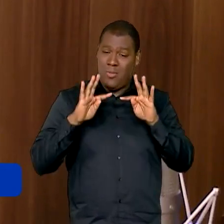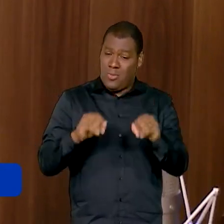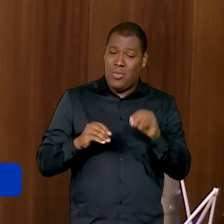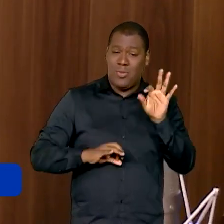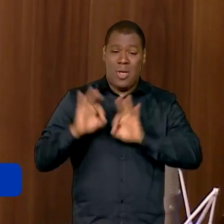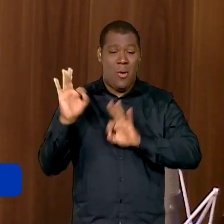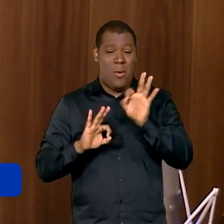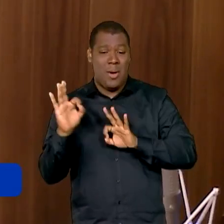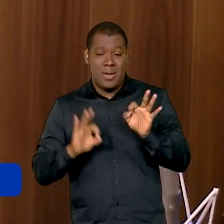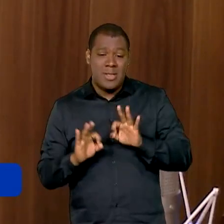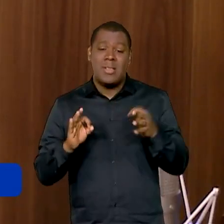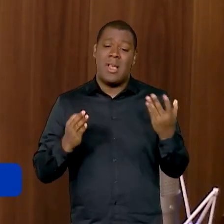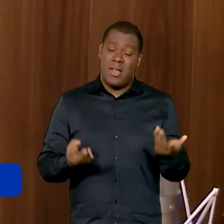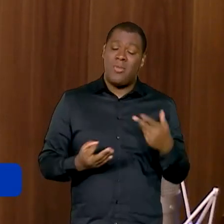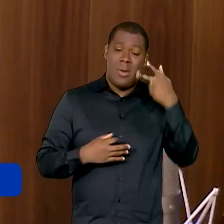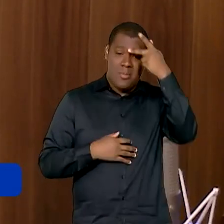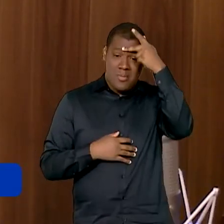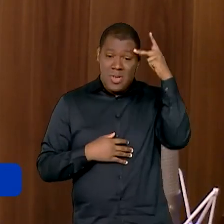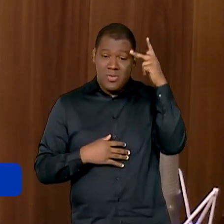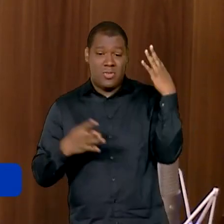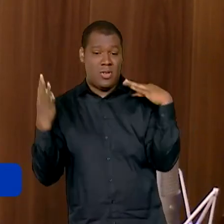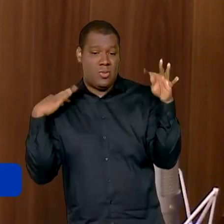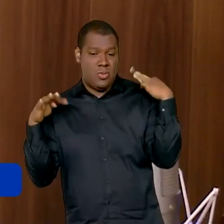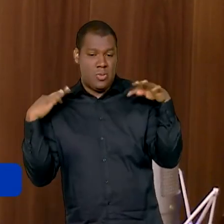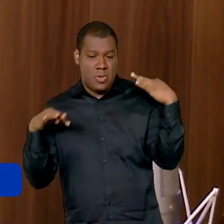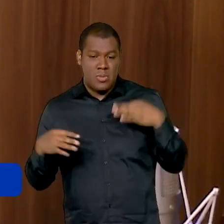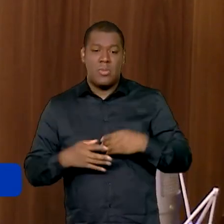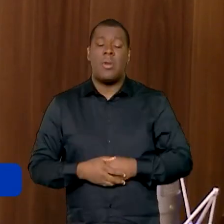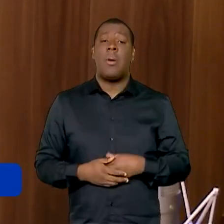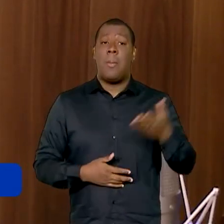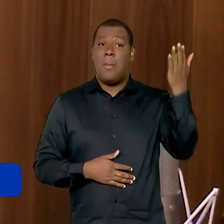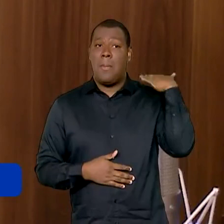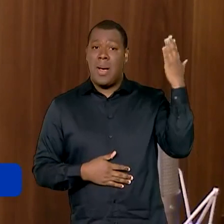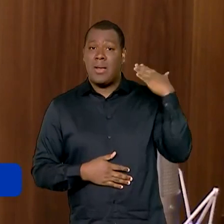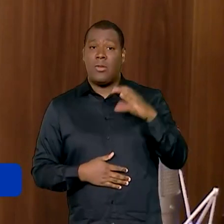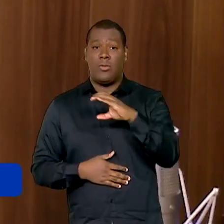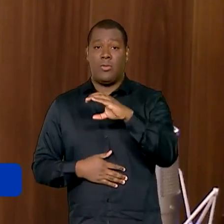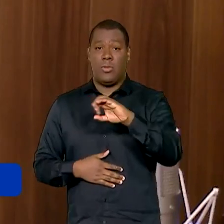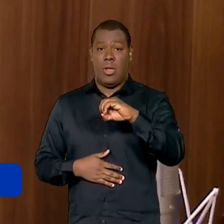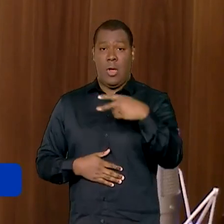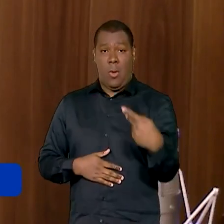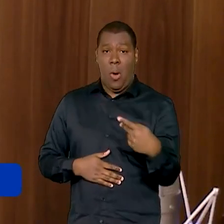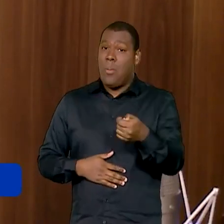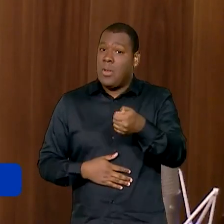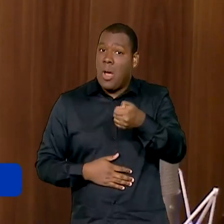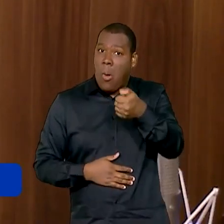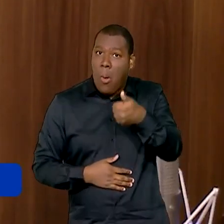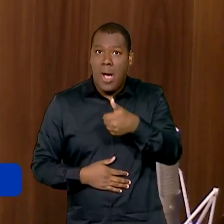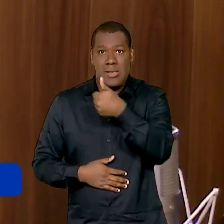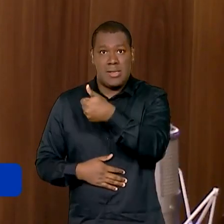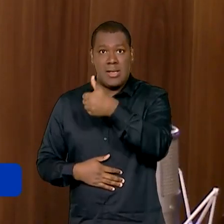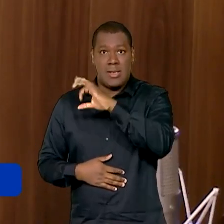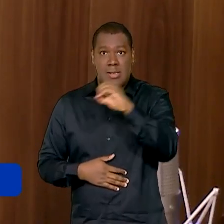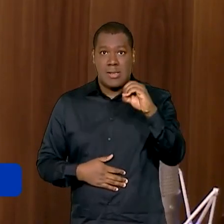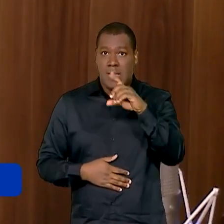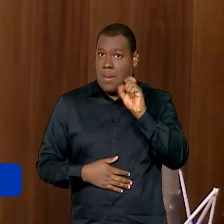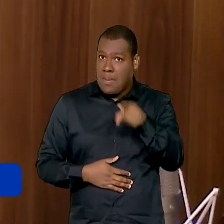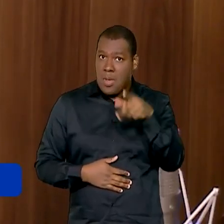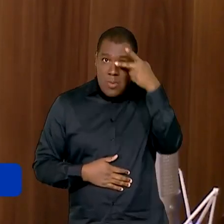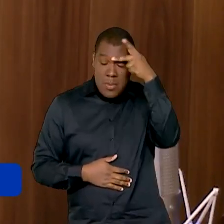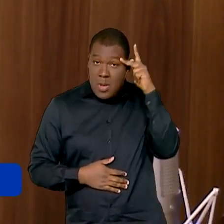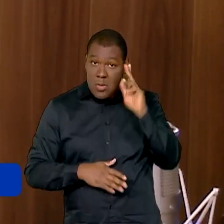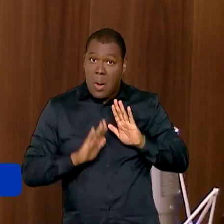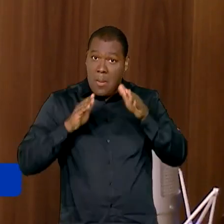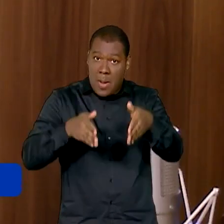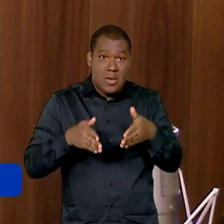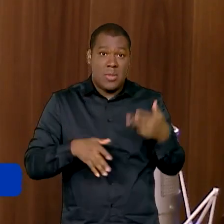veio crescendo no mundo inteiro. Na última COP foram quase 100 mil pessoas que estiveram presentes, pessoas do